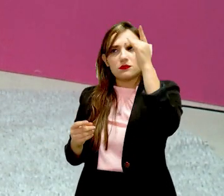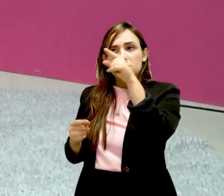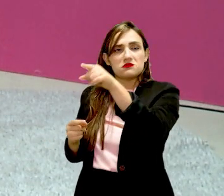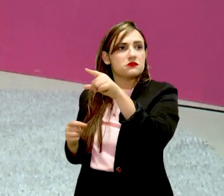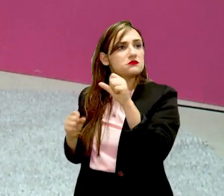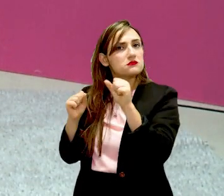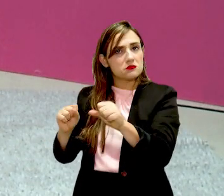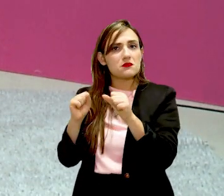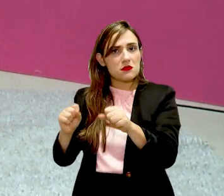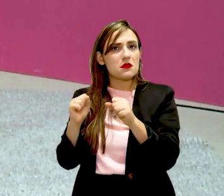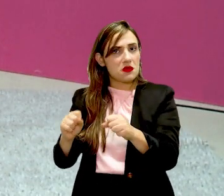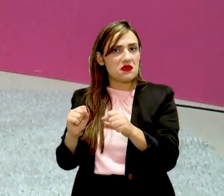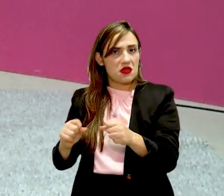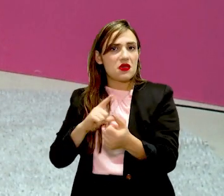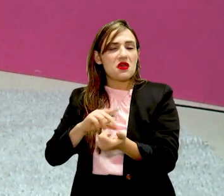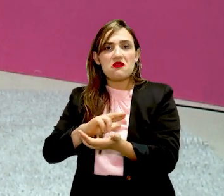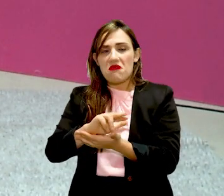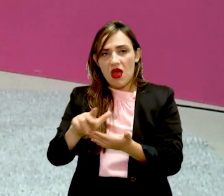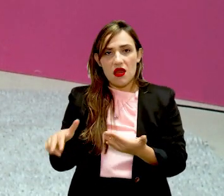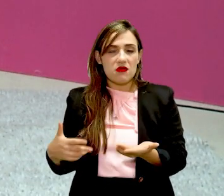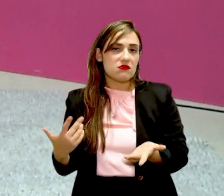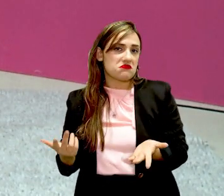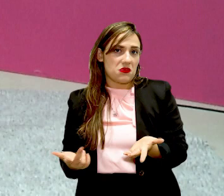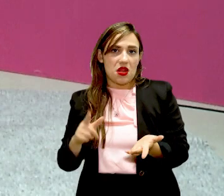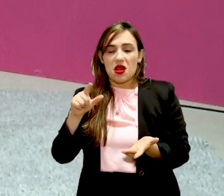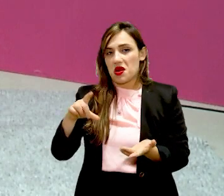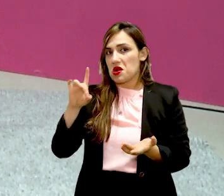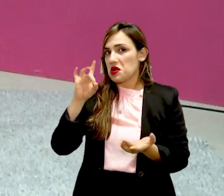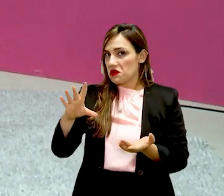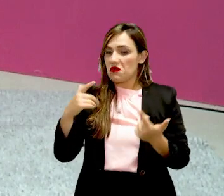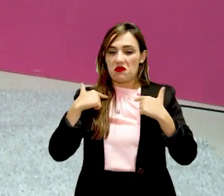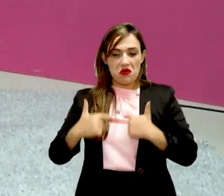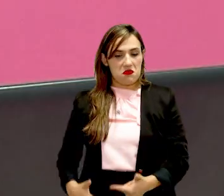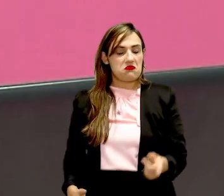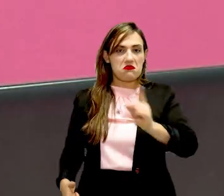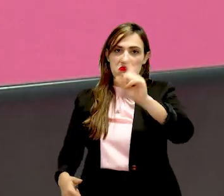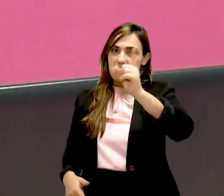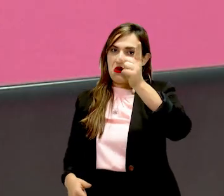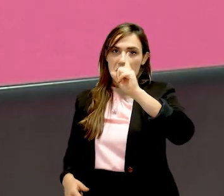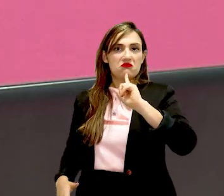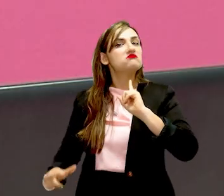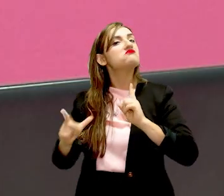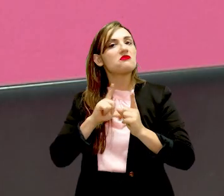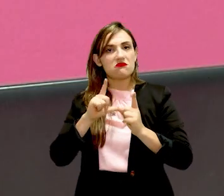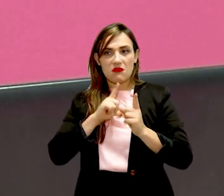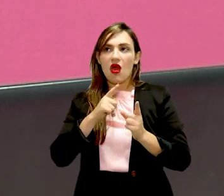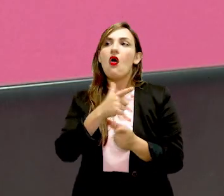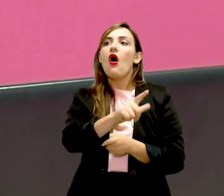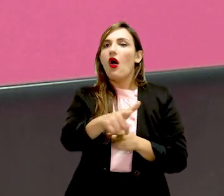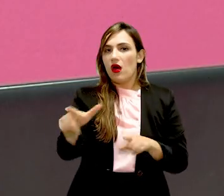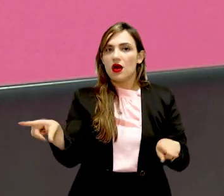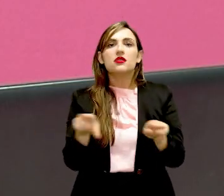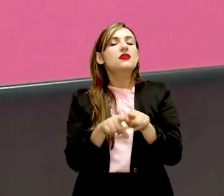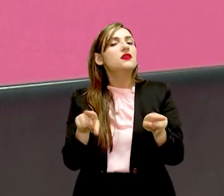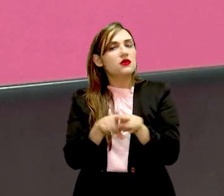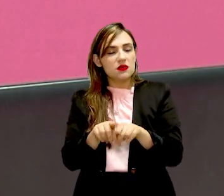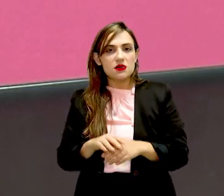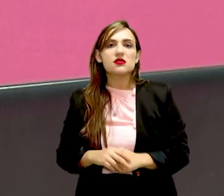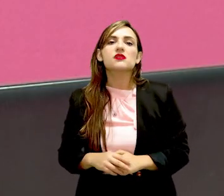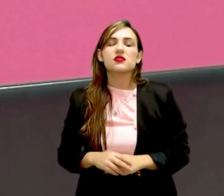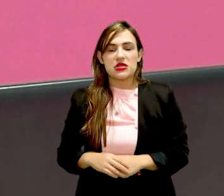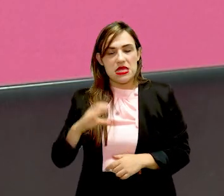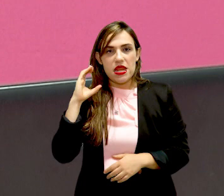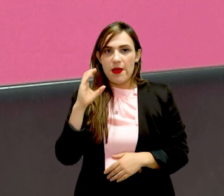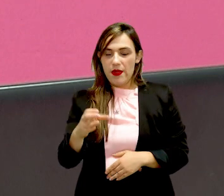pode fazer vários tipos de agressão, a gente está vendo aqui, né, que não é apenas a agressão física, tem outras formas de violência contra a mulher que